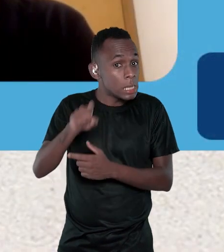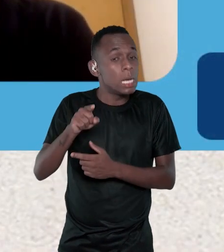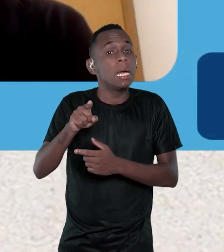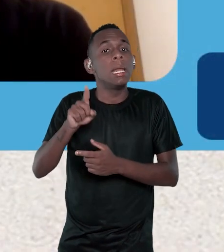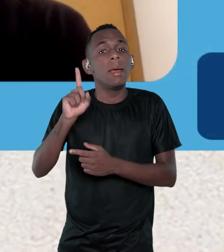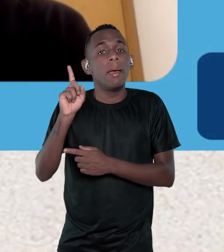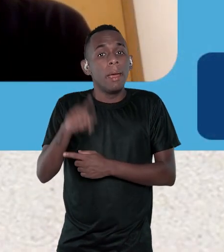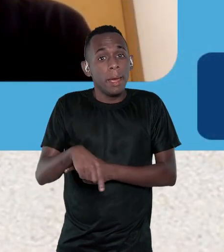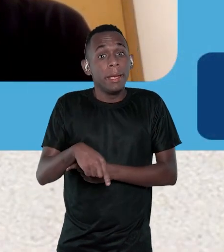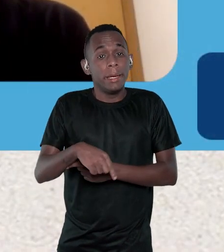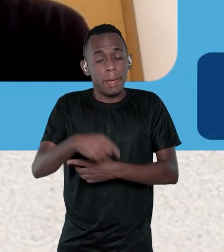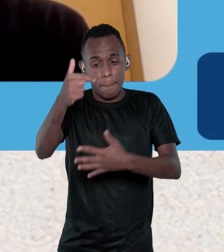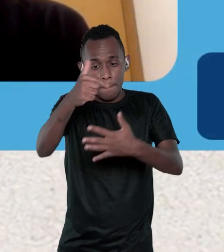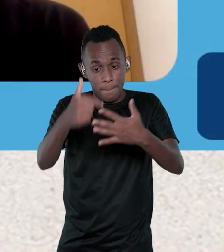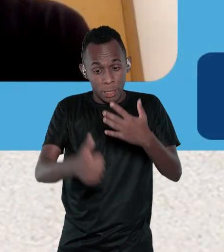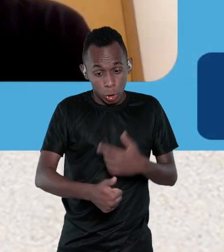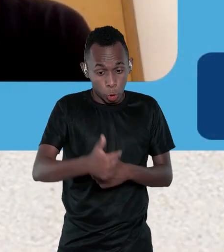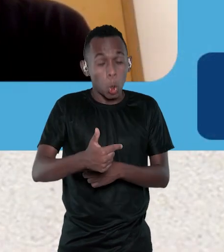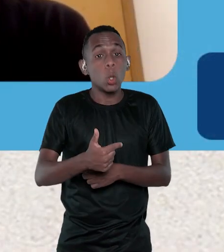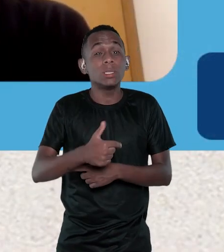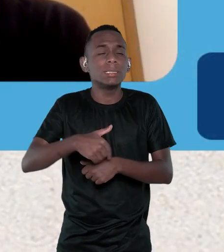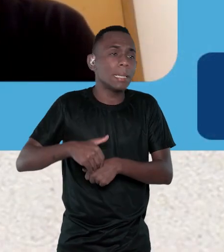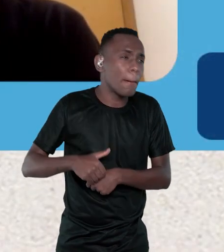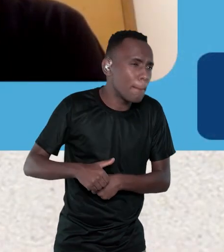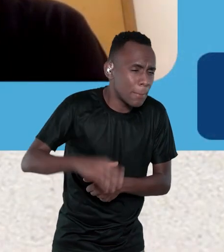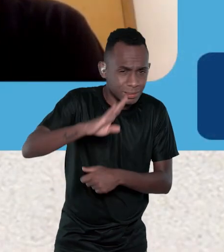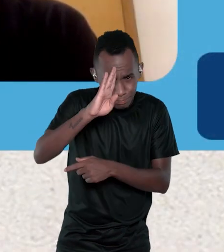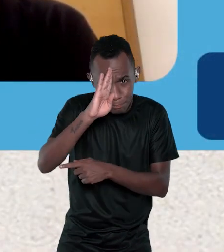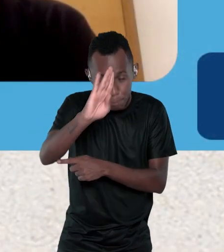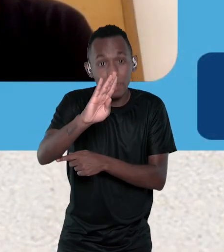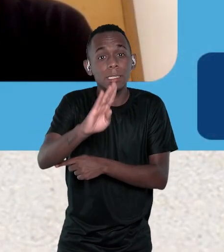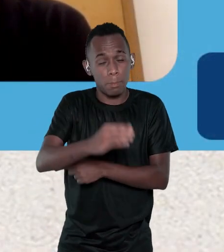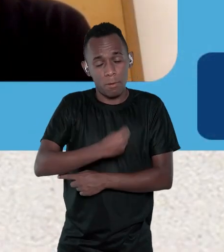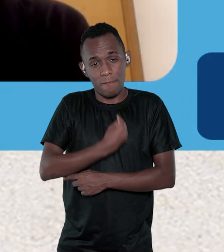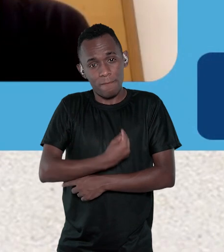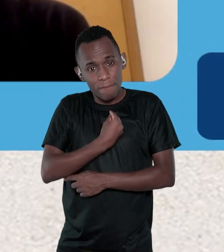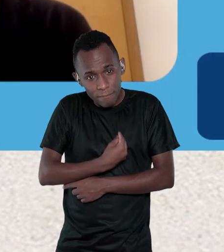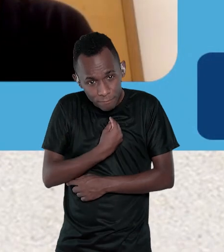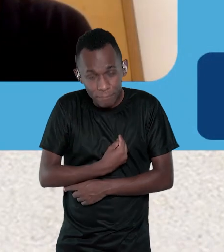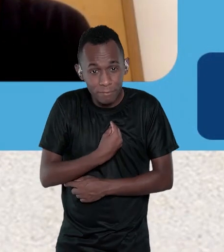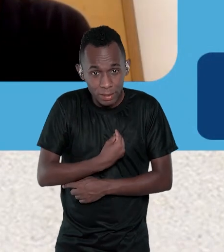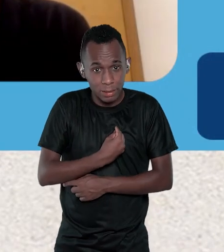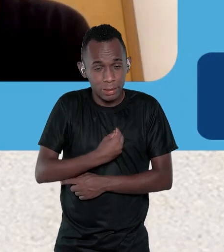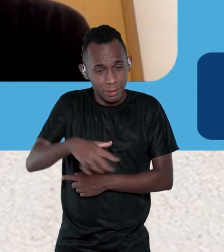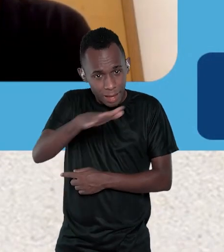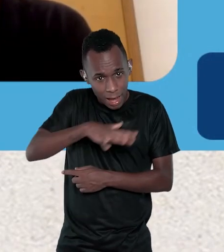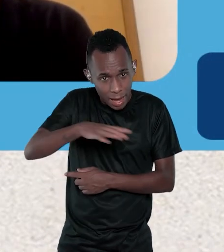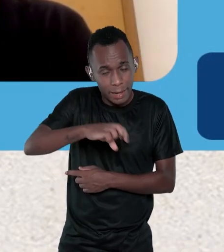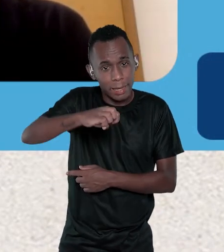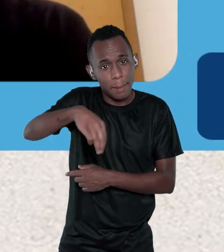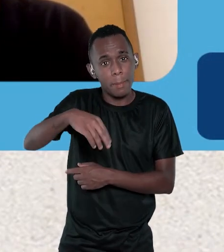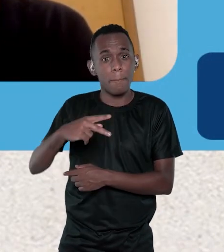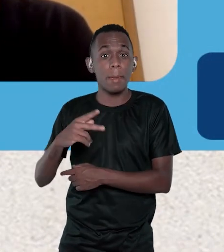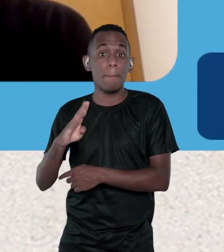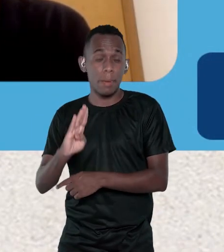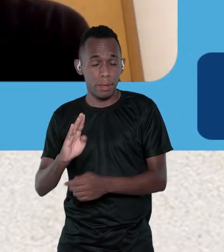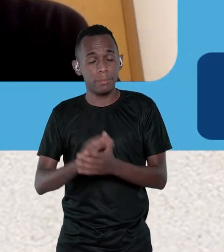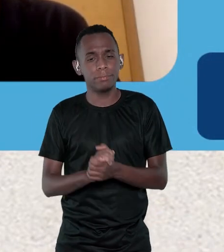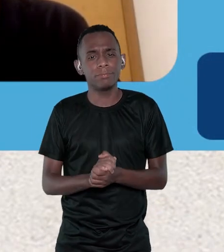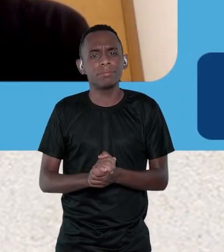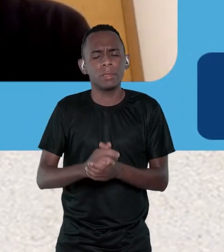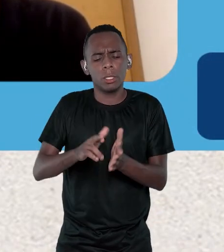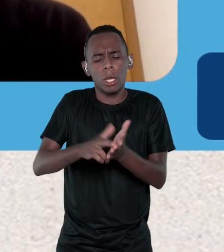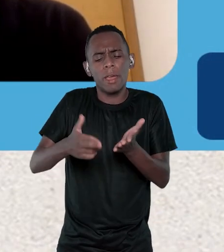Murilo Antunes está entre os 12 melhores letristas vivos da MPV, indicado pela revista